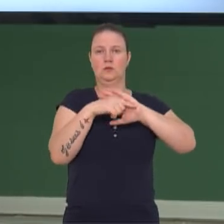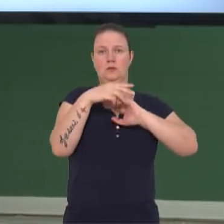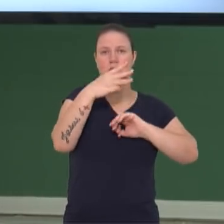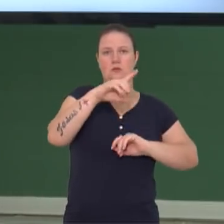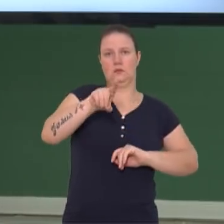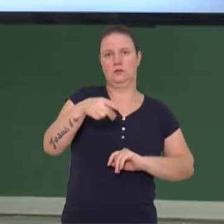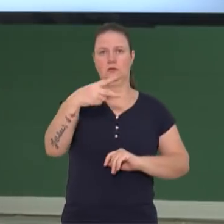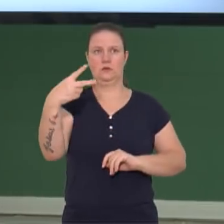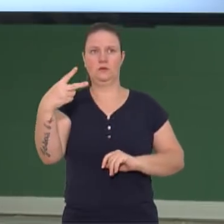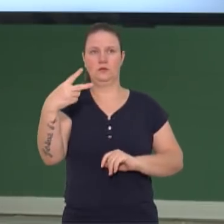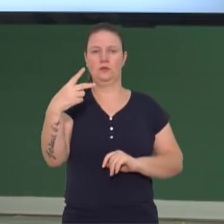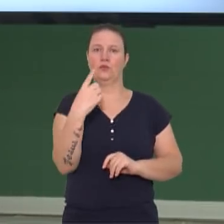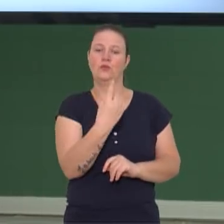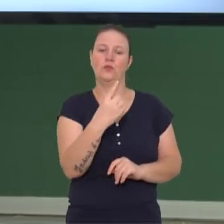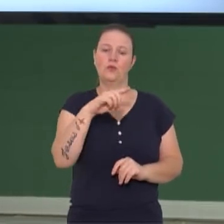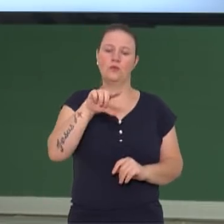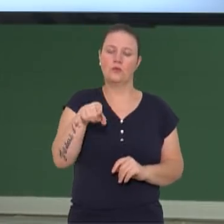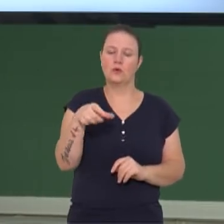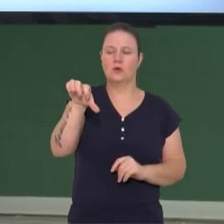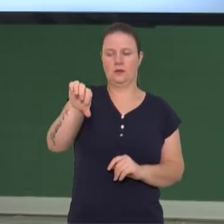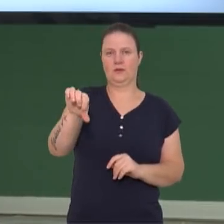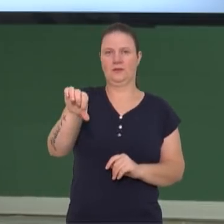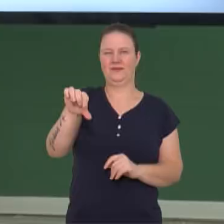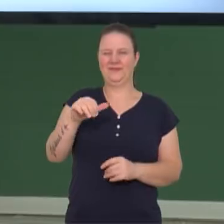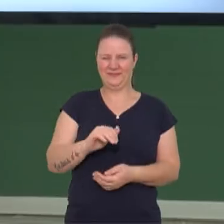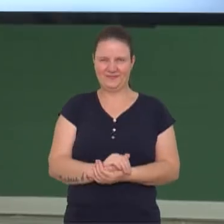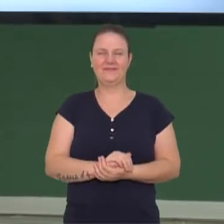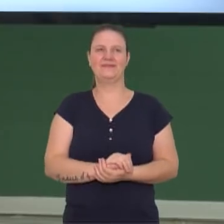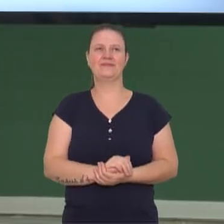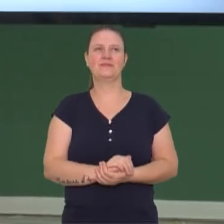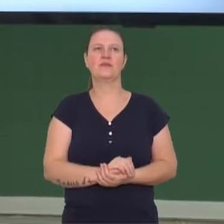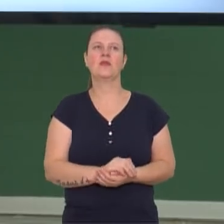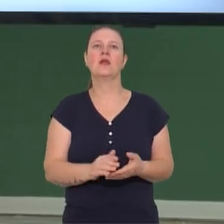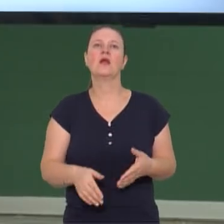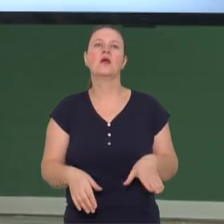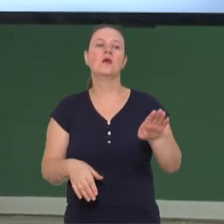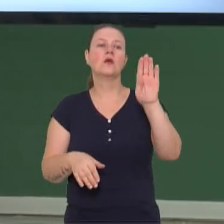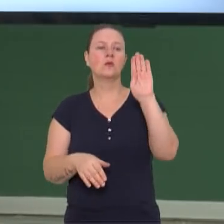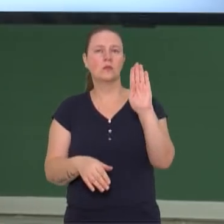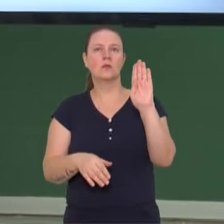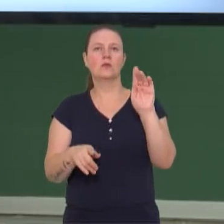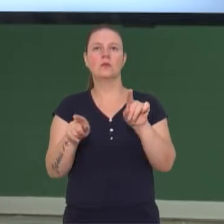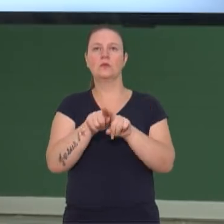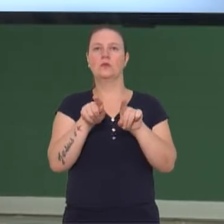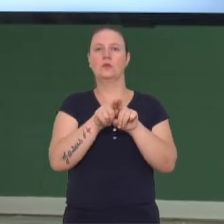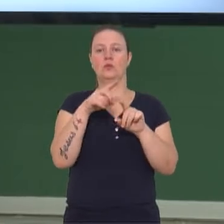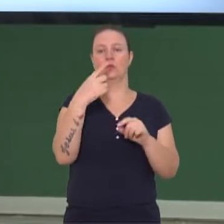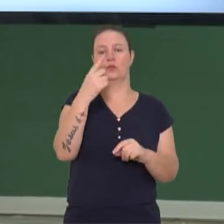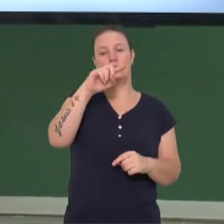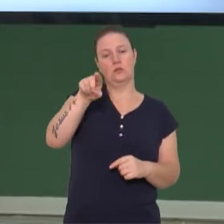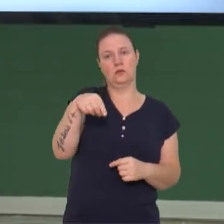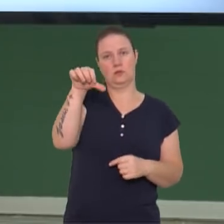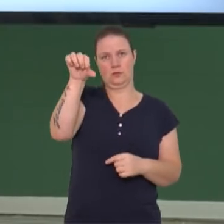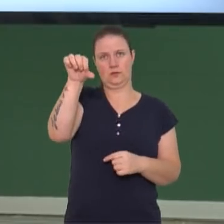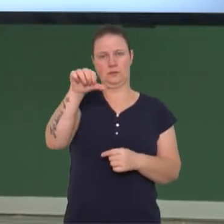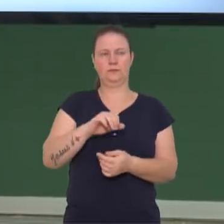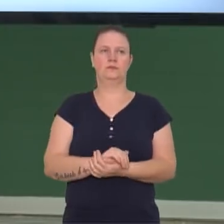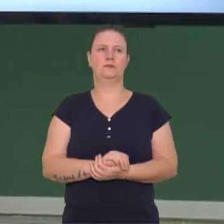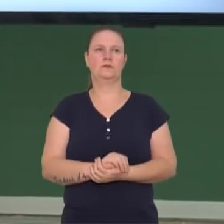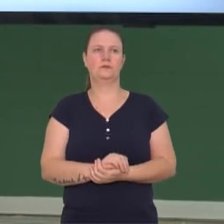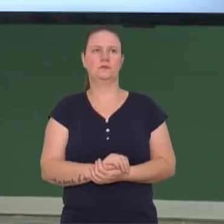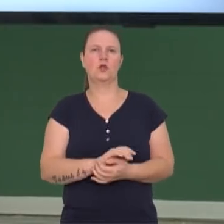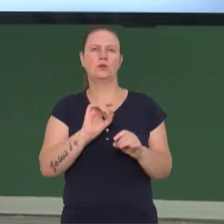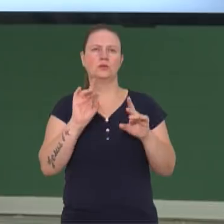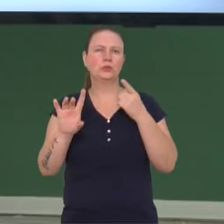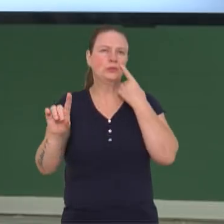1,9. Tudo bem? Muito bem. Então, a letra B, 1,9. Agora, falta só